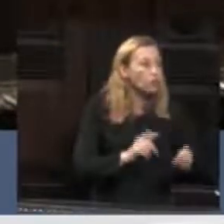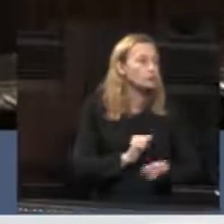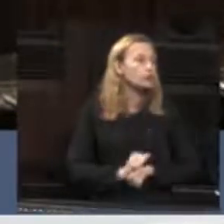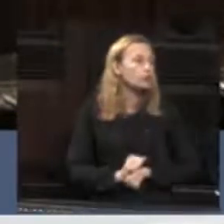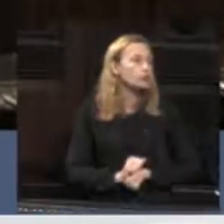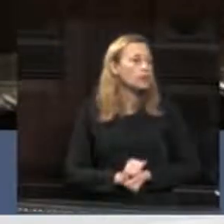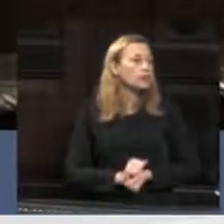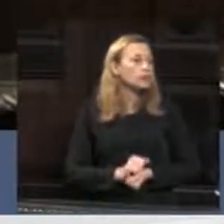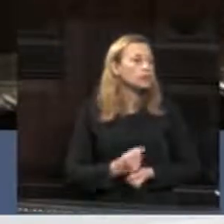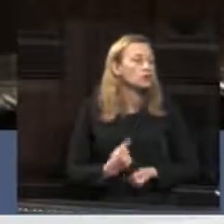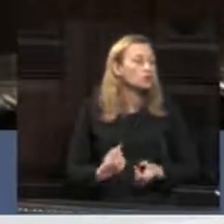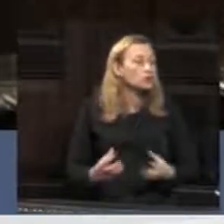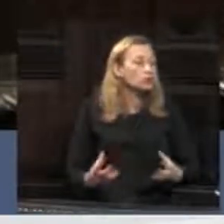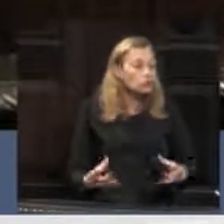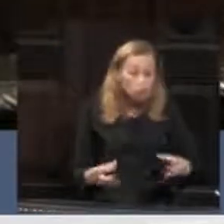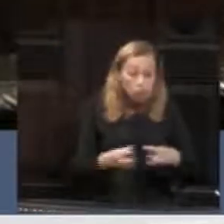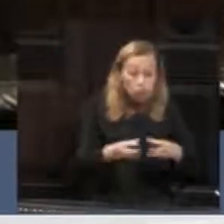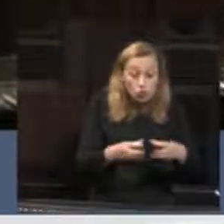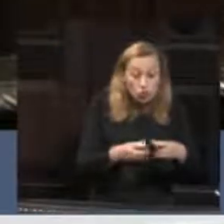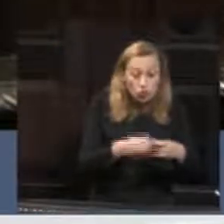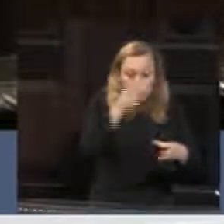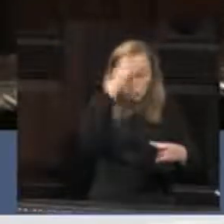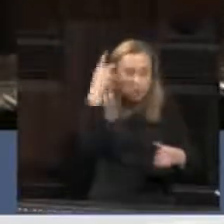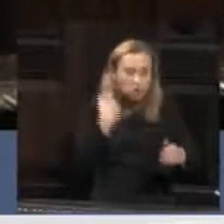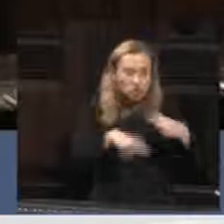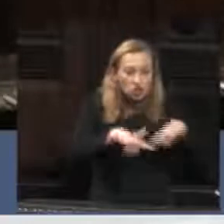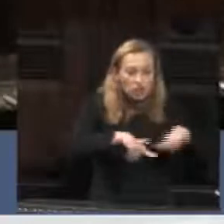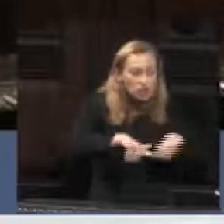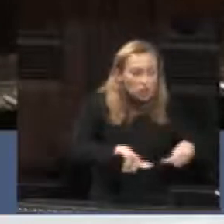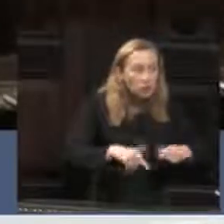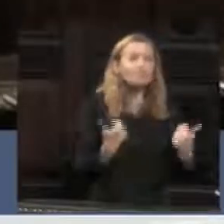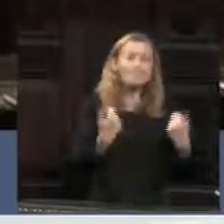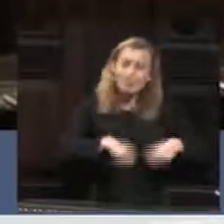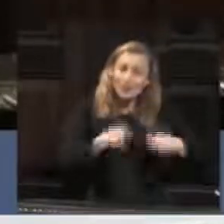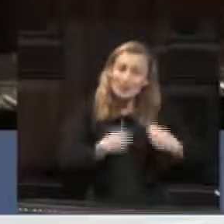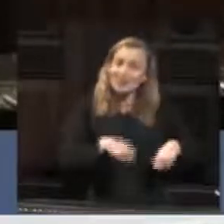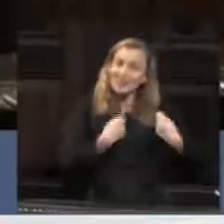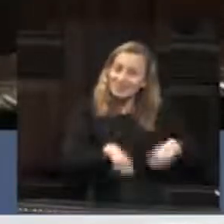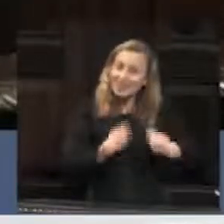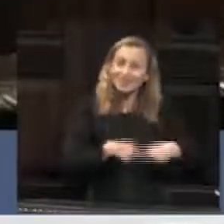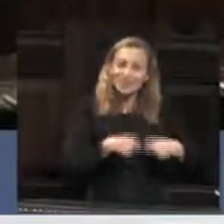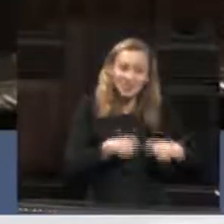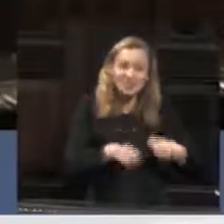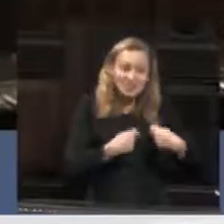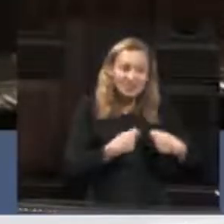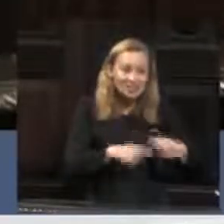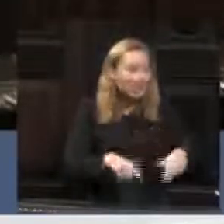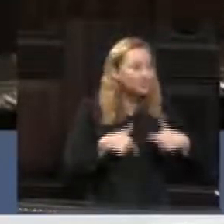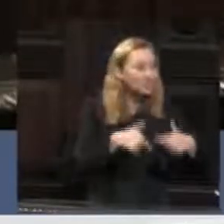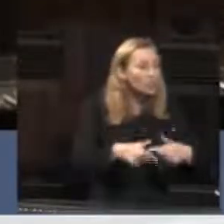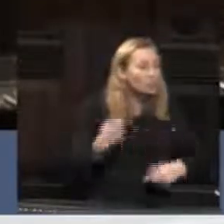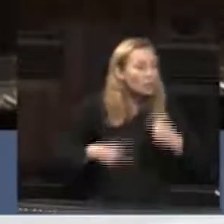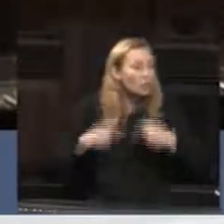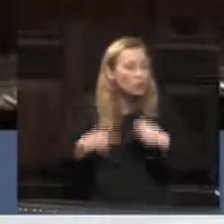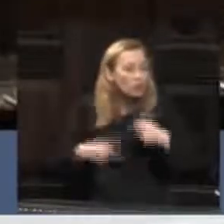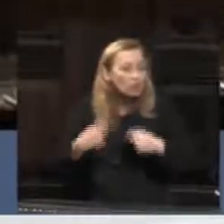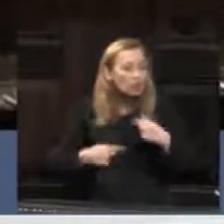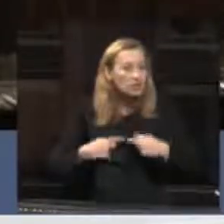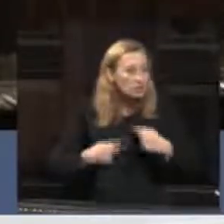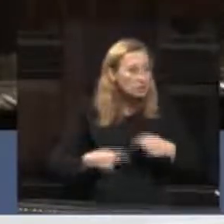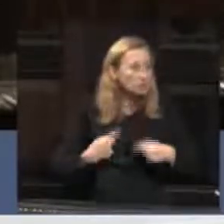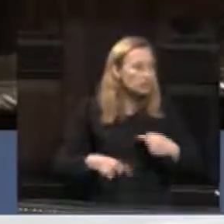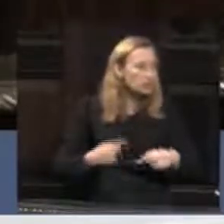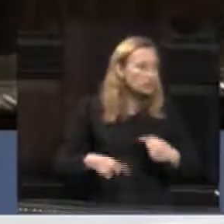categoria de trabalhadores e trabalhadoras que pulsa e que precisa ser fomentado com políticas públicas eficientes e